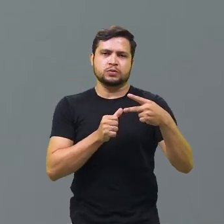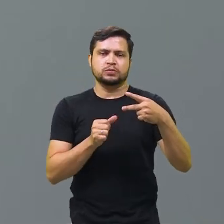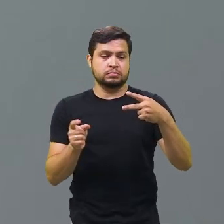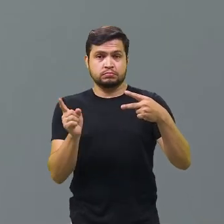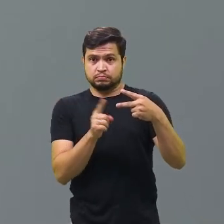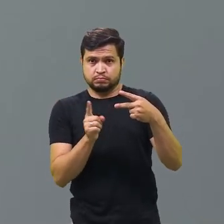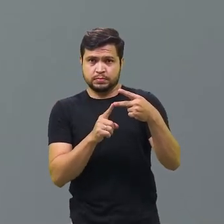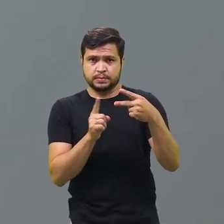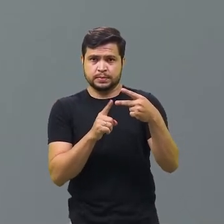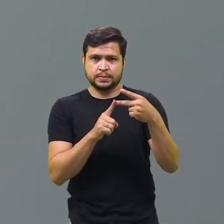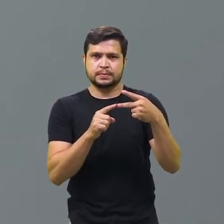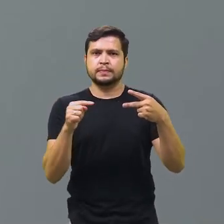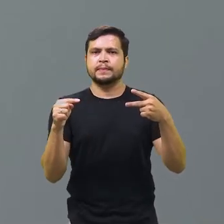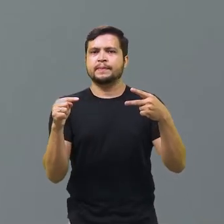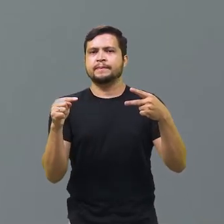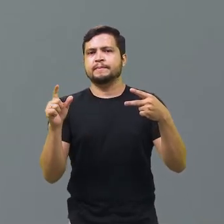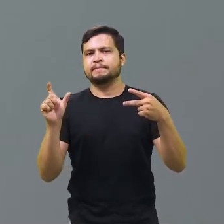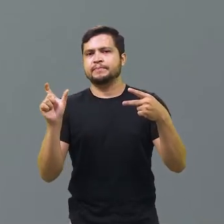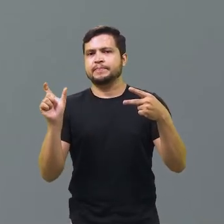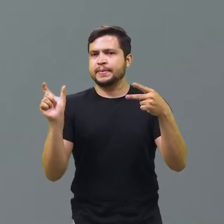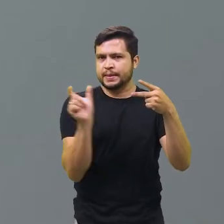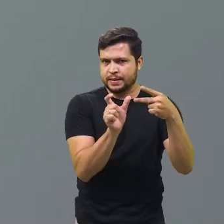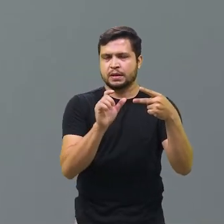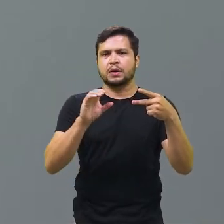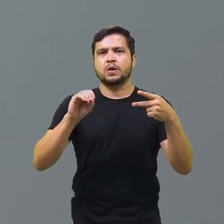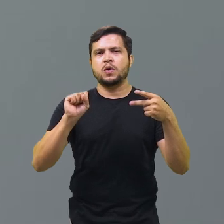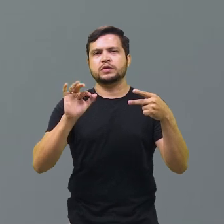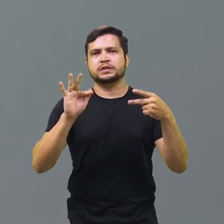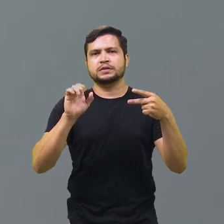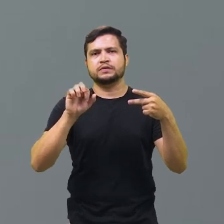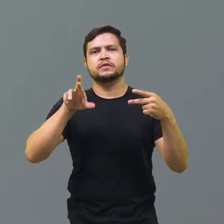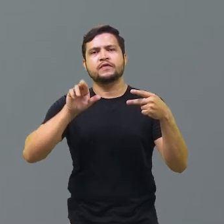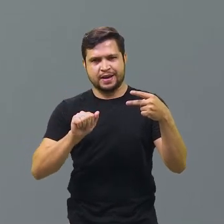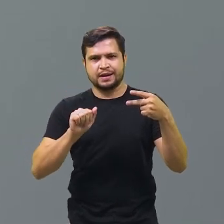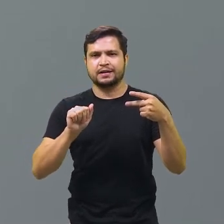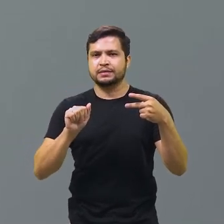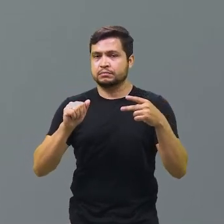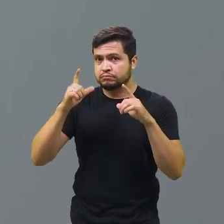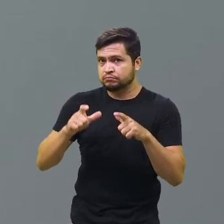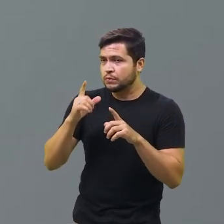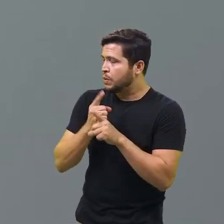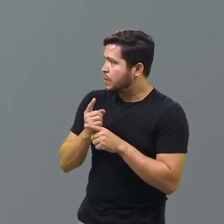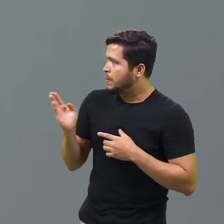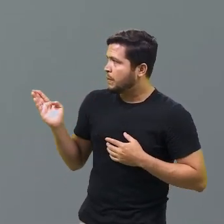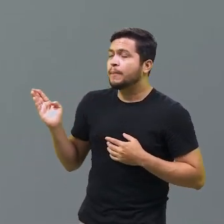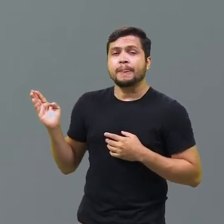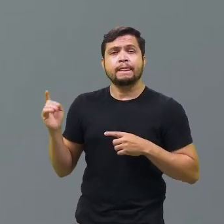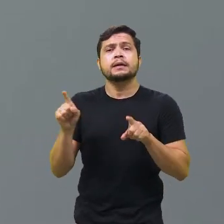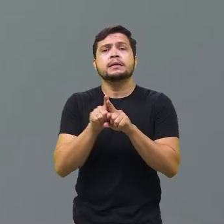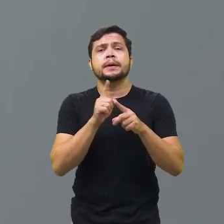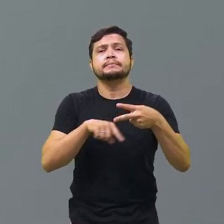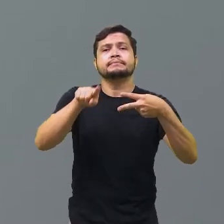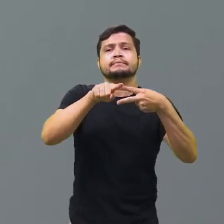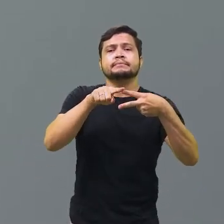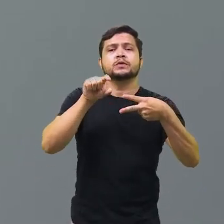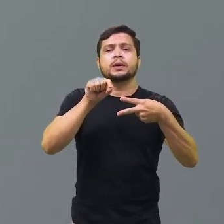caso do gameta feminino, né, que a gente denomina de osfera, que está aqui nessa região, e no caso do